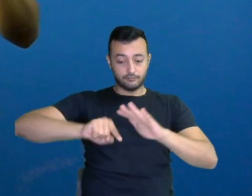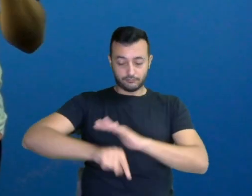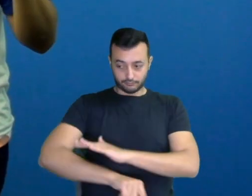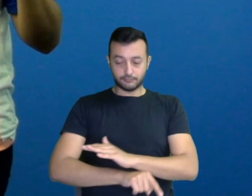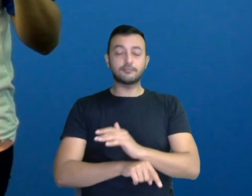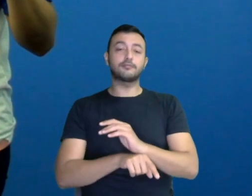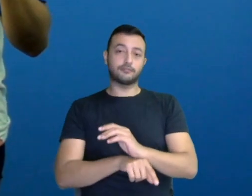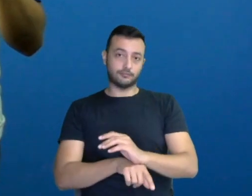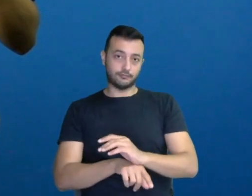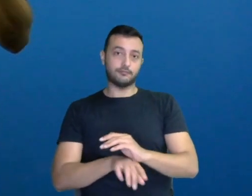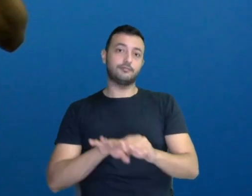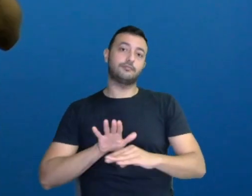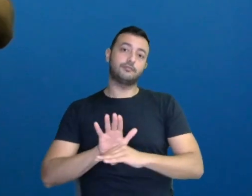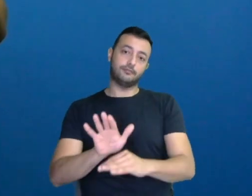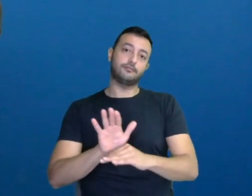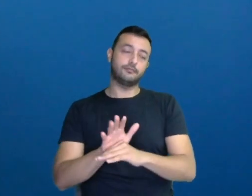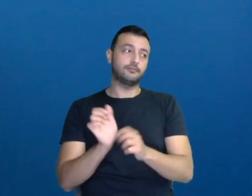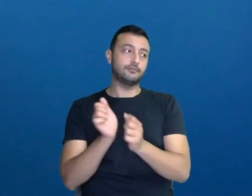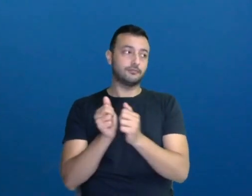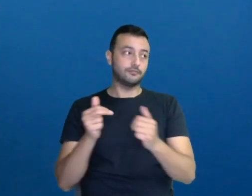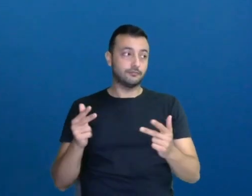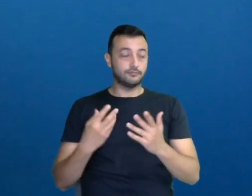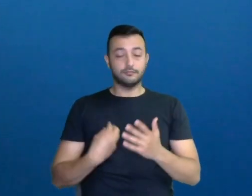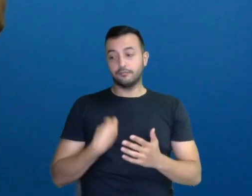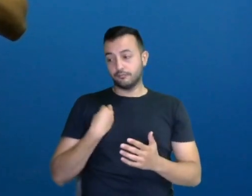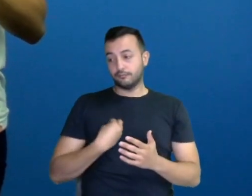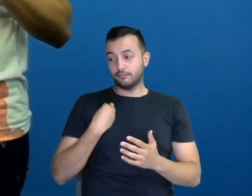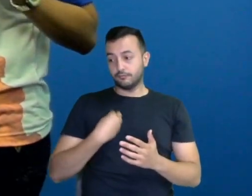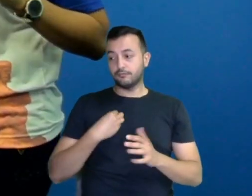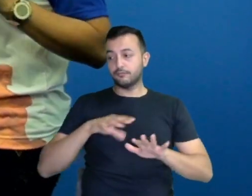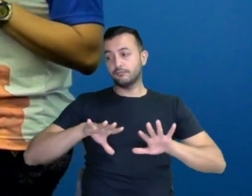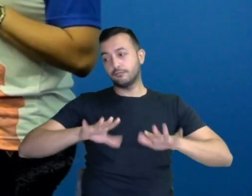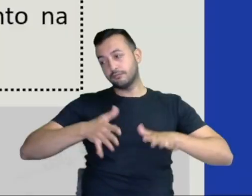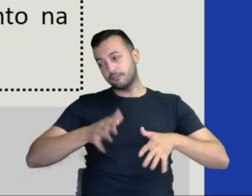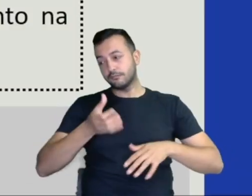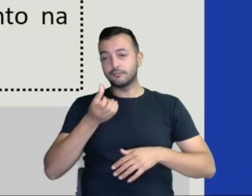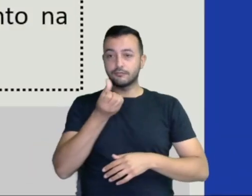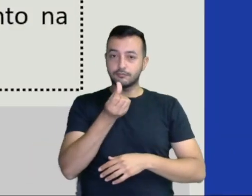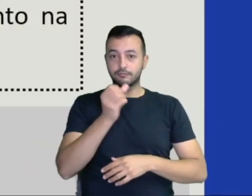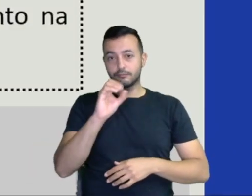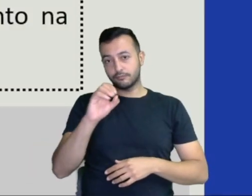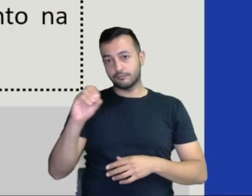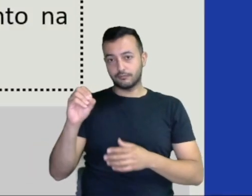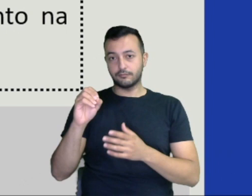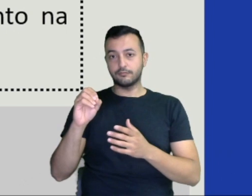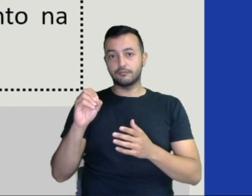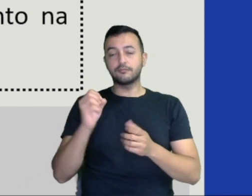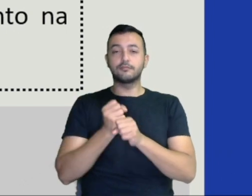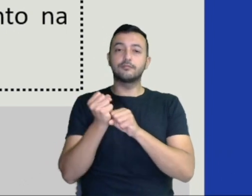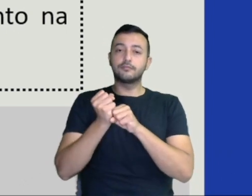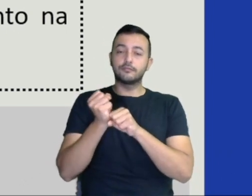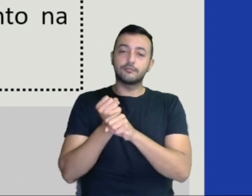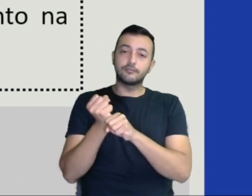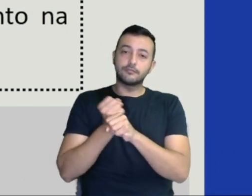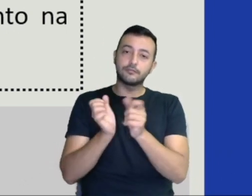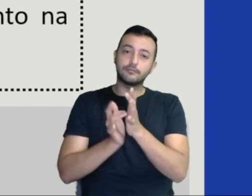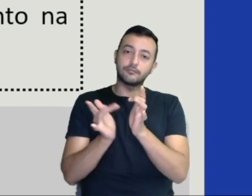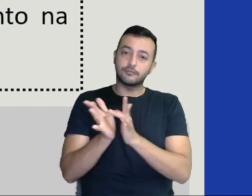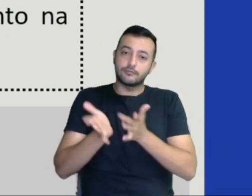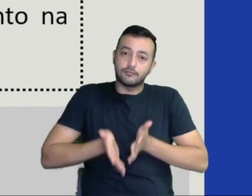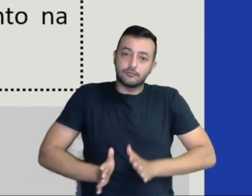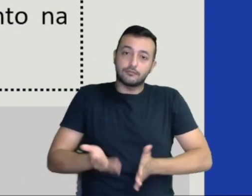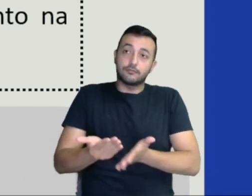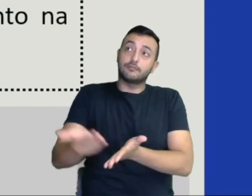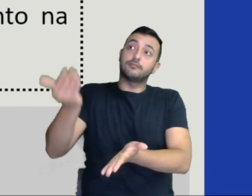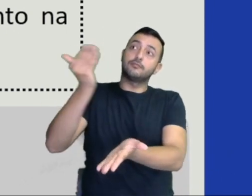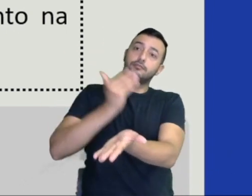contribuições, né? Que viveu por volta de 600 anos antes de Cristo,